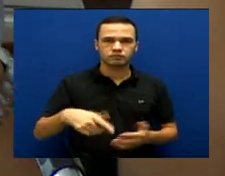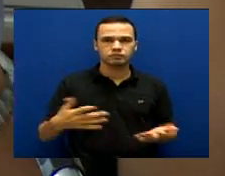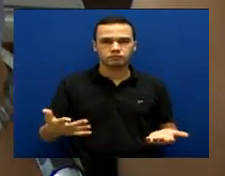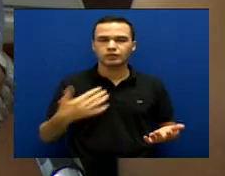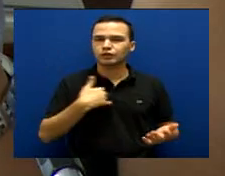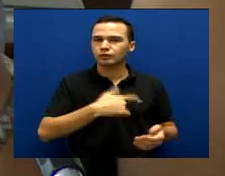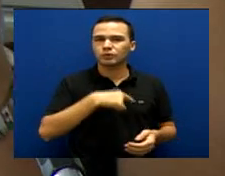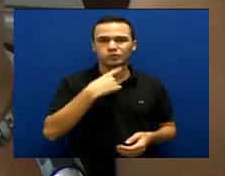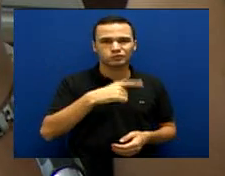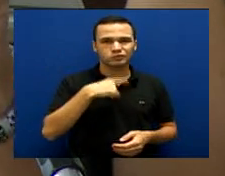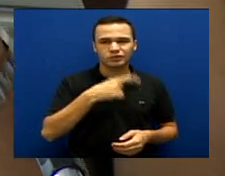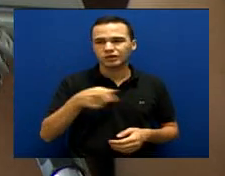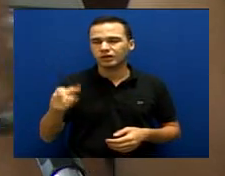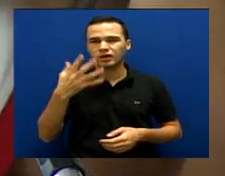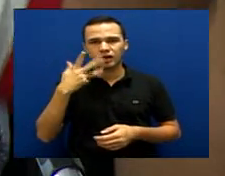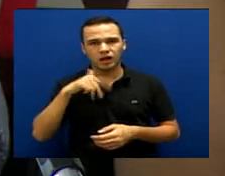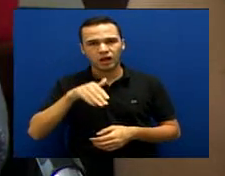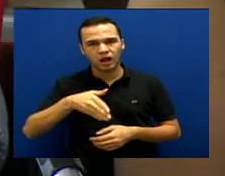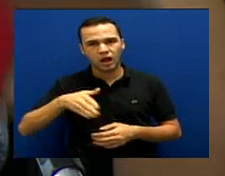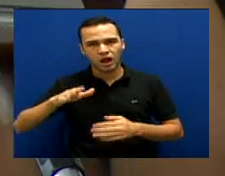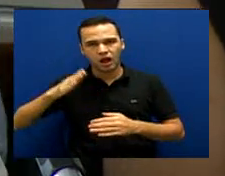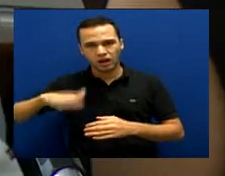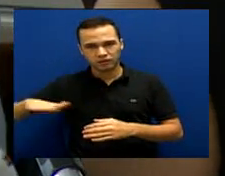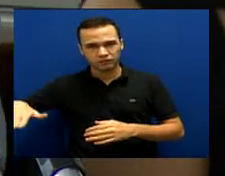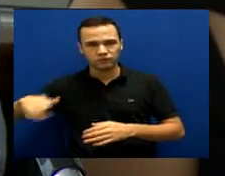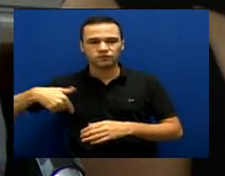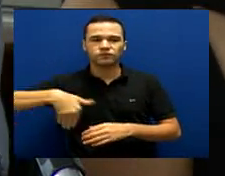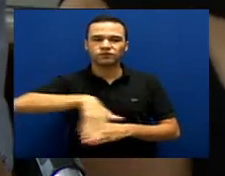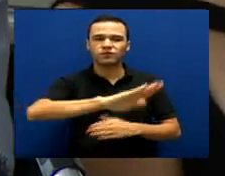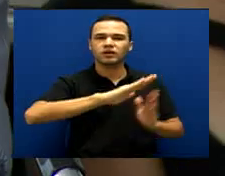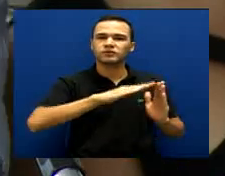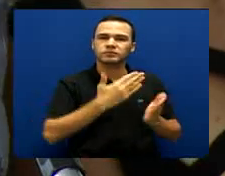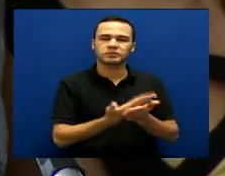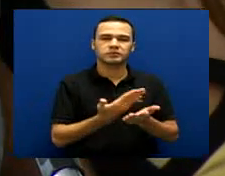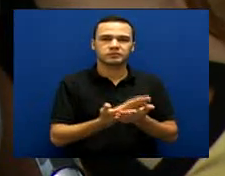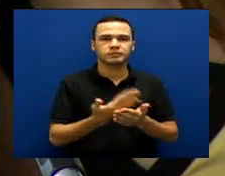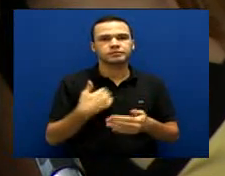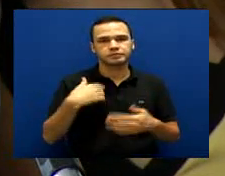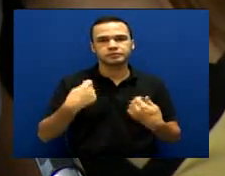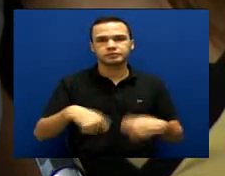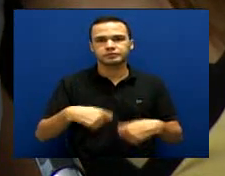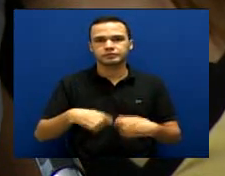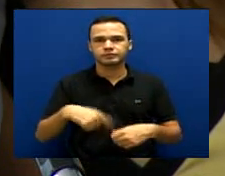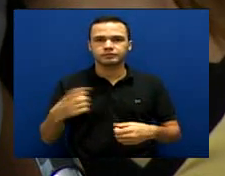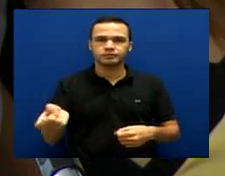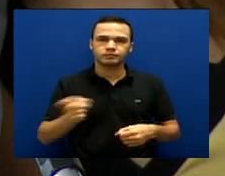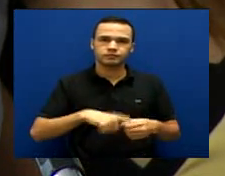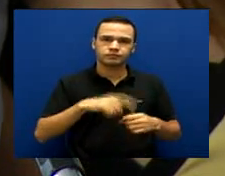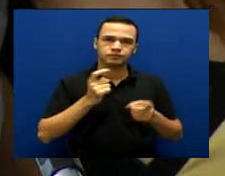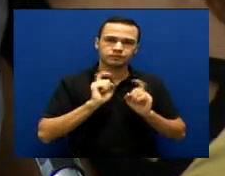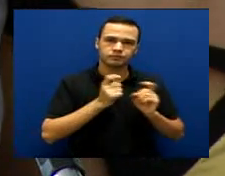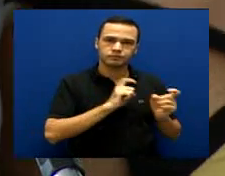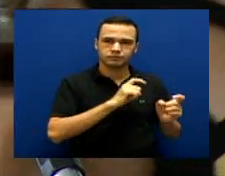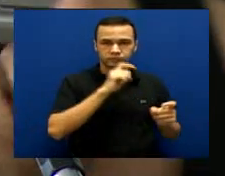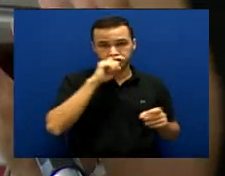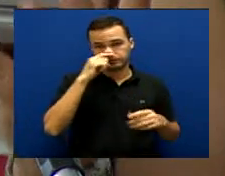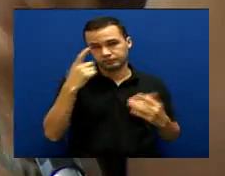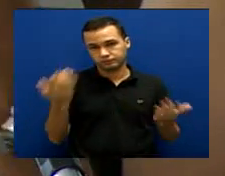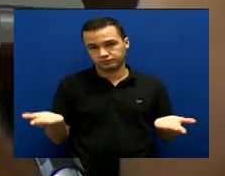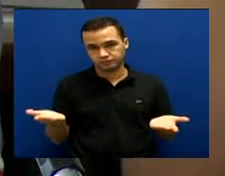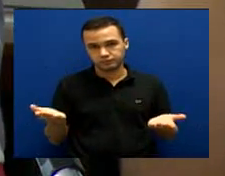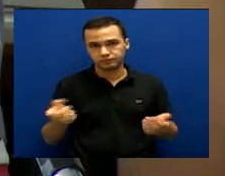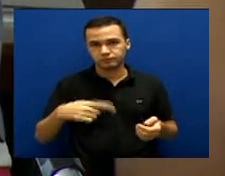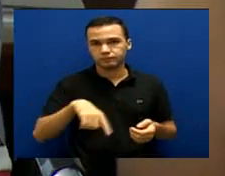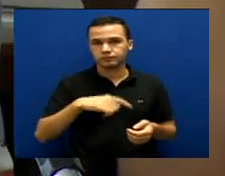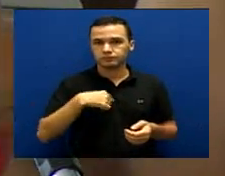de crianças irem às aulas até hoje falei não eu vou precisar voltar a conversar então a gente